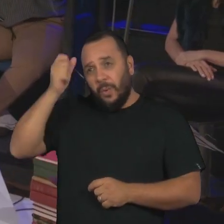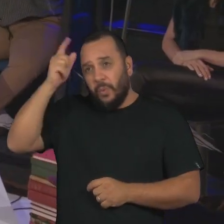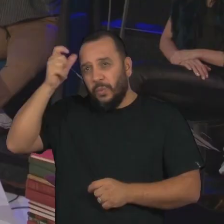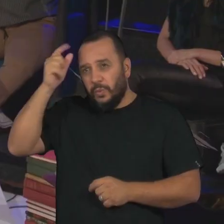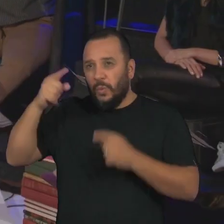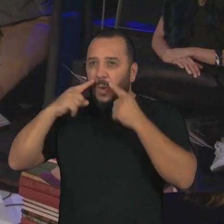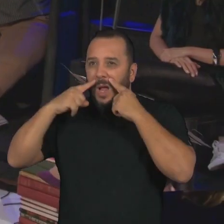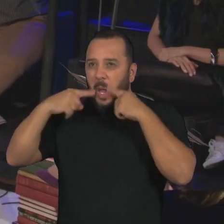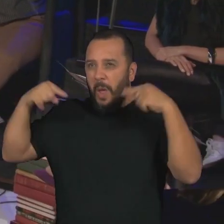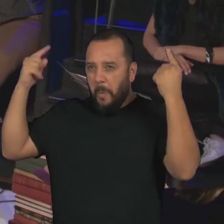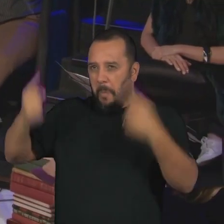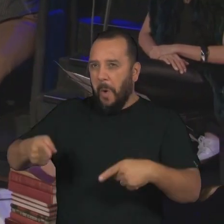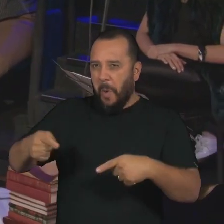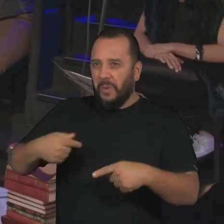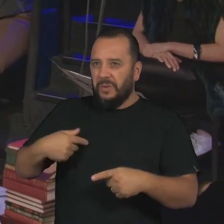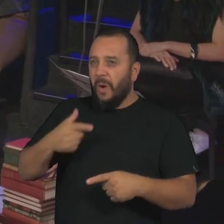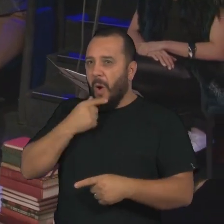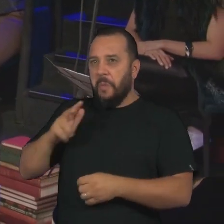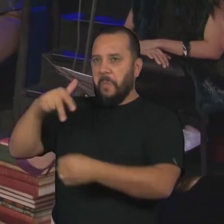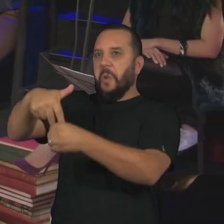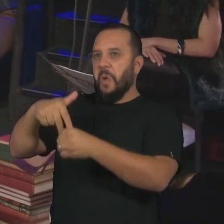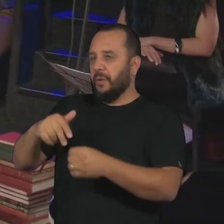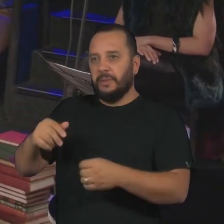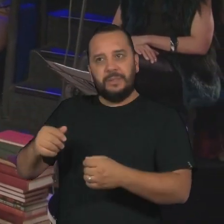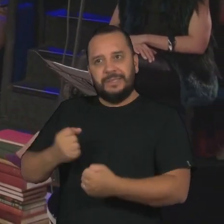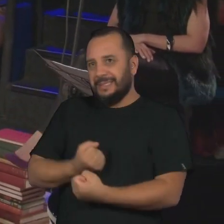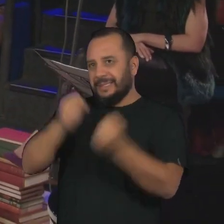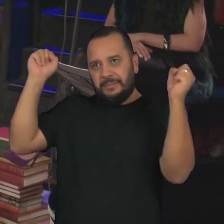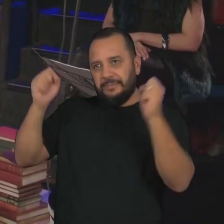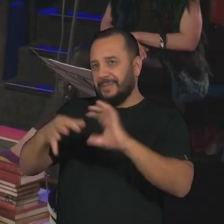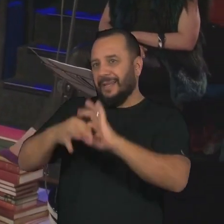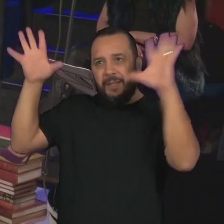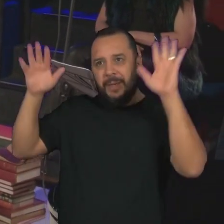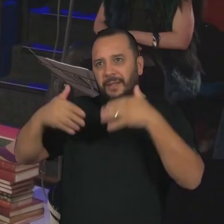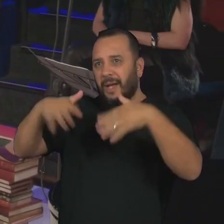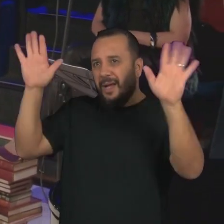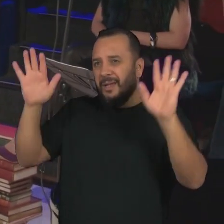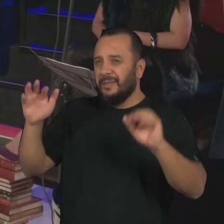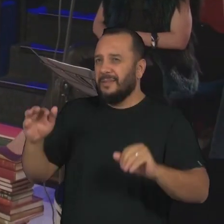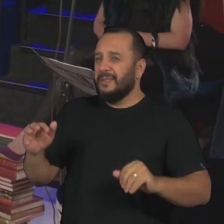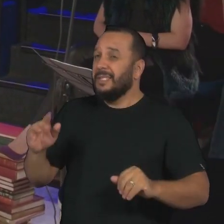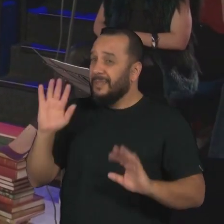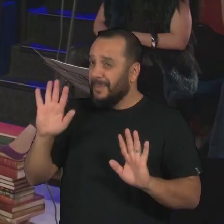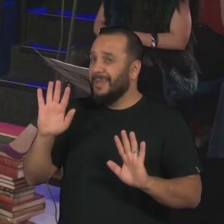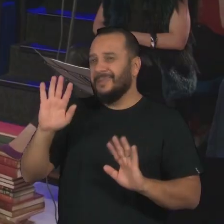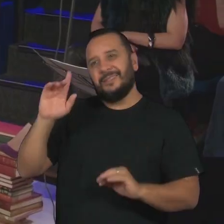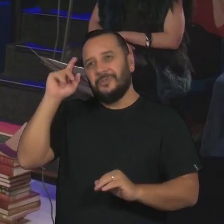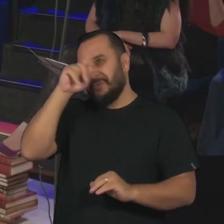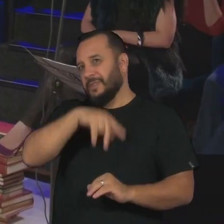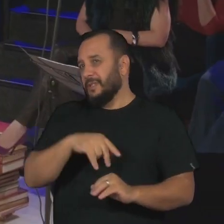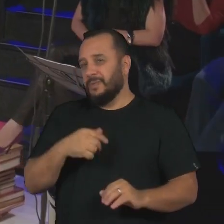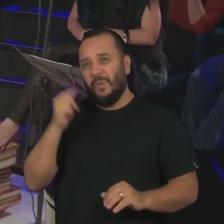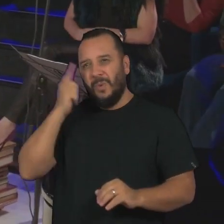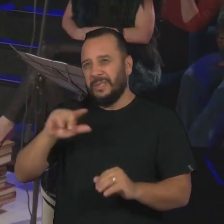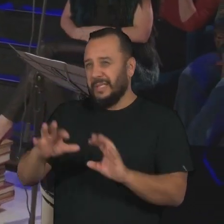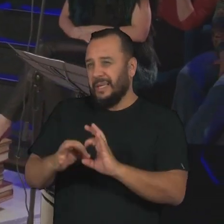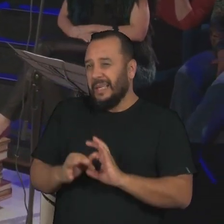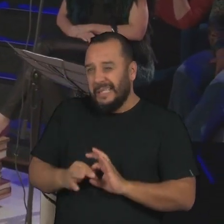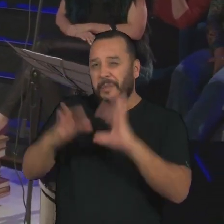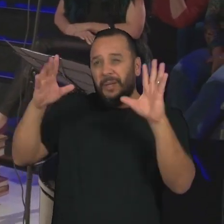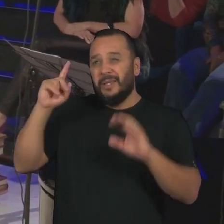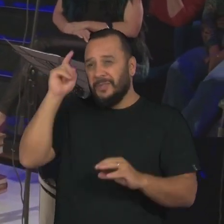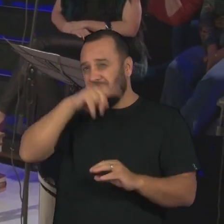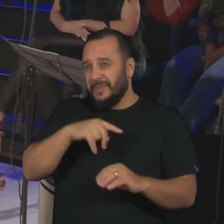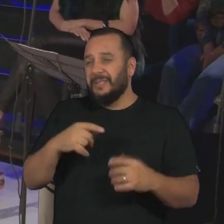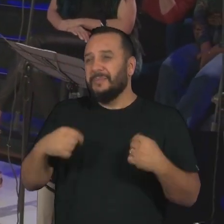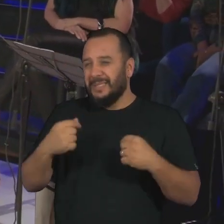muito doloroso, porque nós estamos inseridos nela, né? Então, assim, você se libertar realmente, você tem que